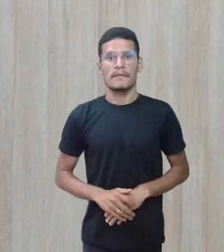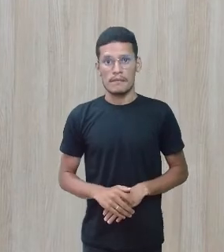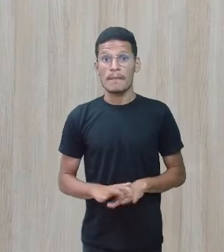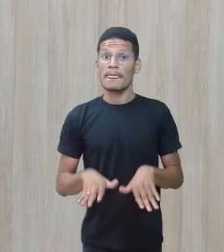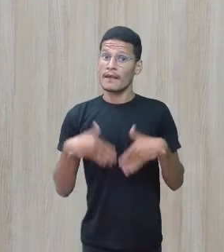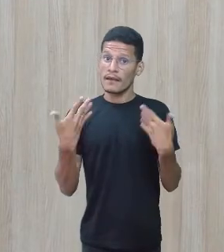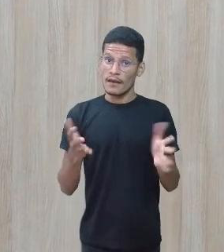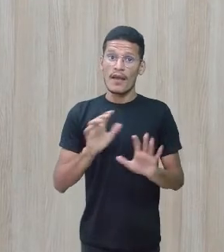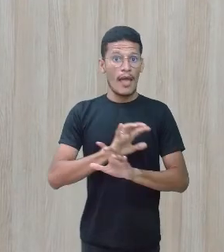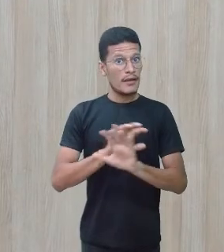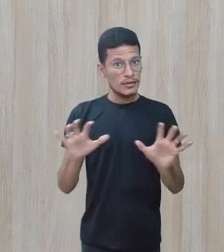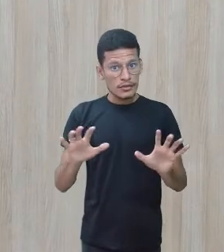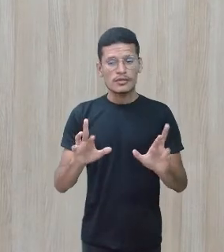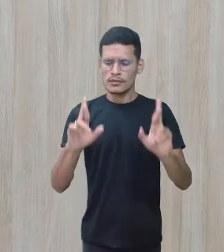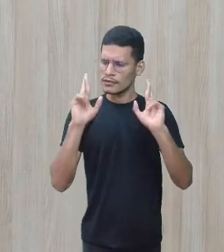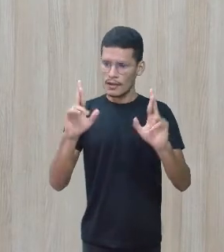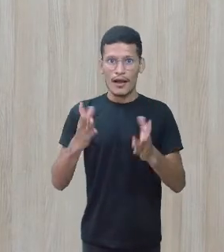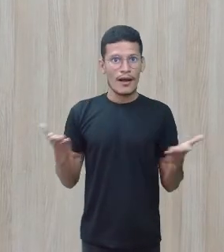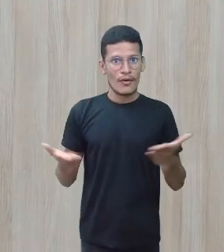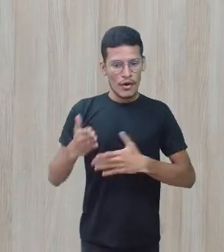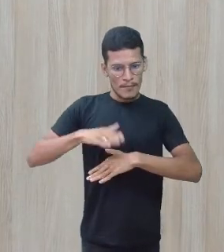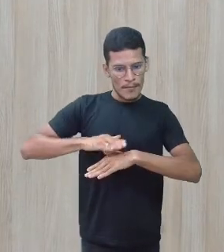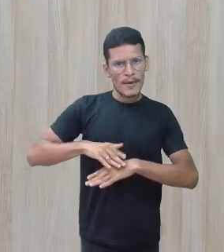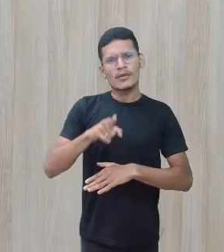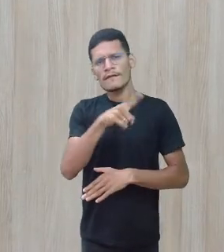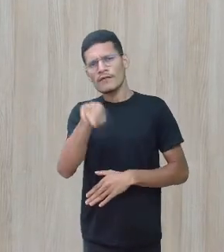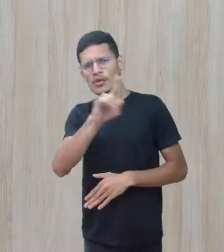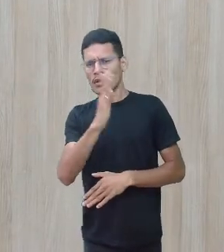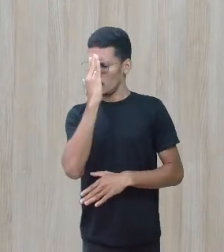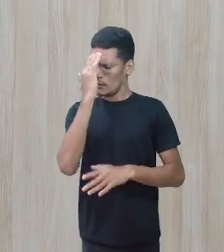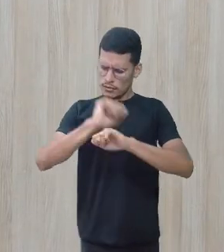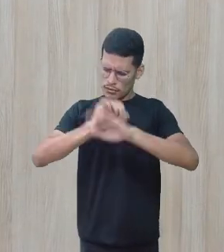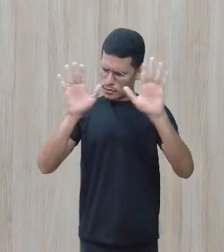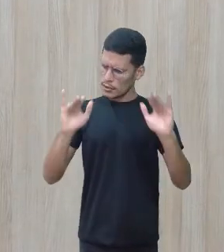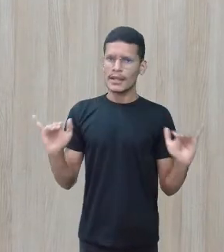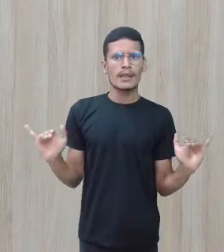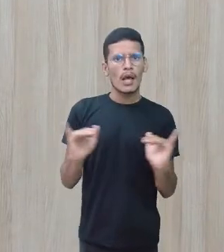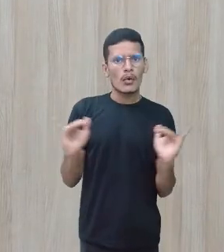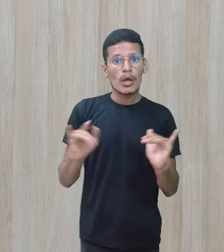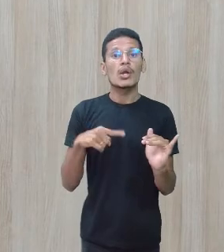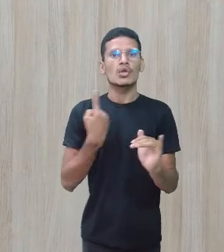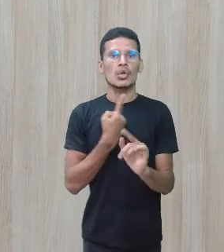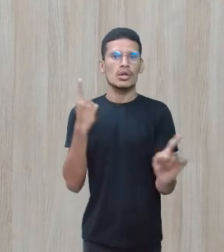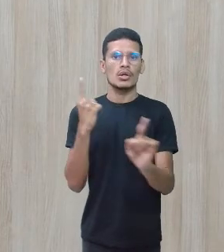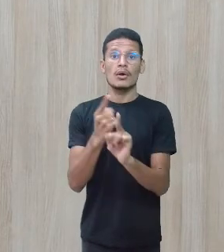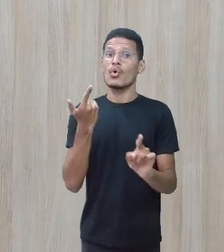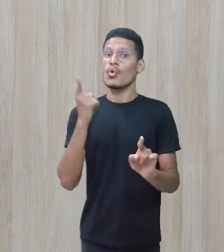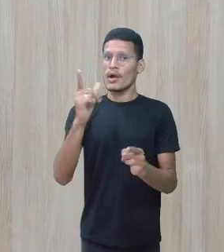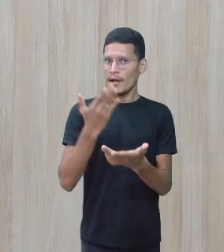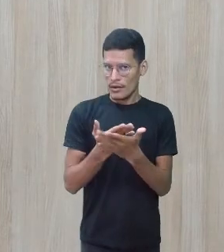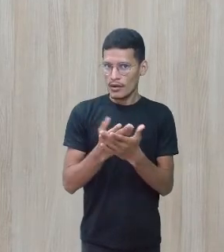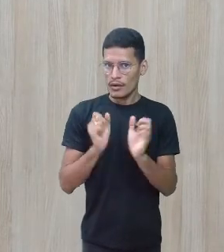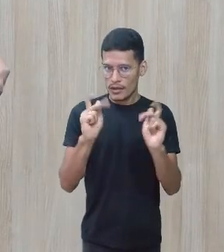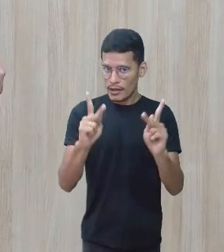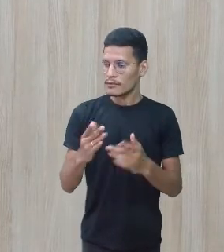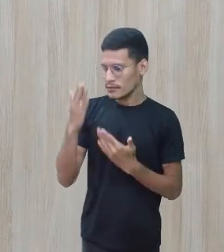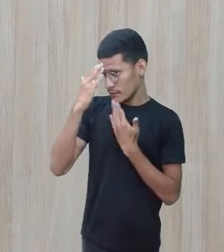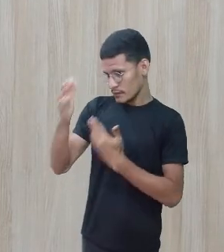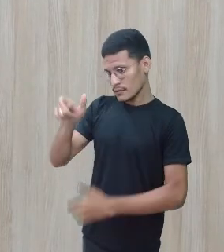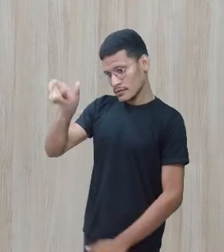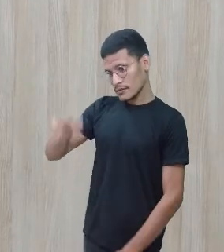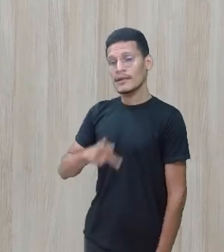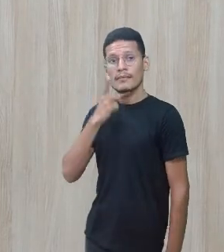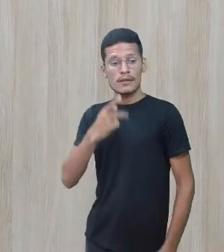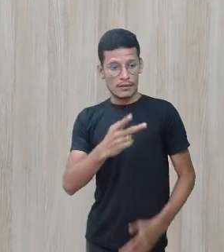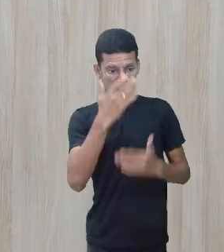gente, é isso. Eu espero que esse primeiro momento tenha sido tranquilo para vocês entenderem. A gente vai se ver na próxima aula, tá bom? Já agradeço ao Plínio, ao